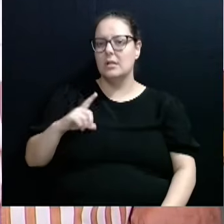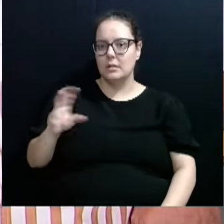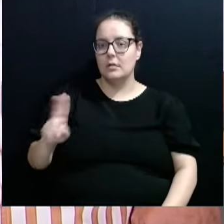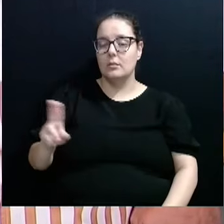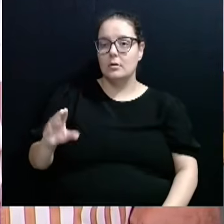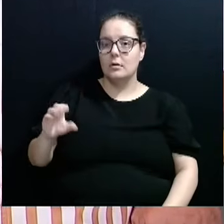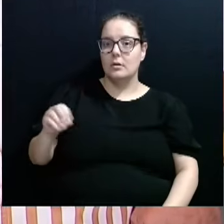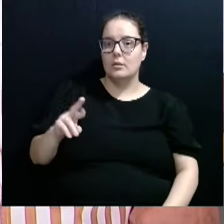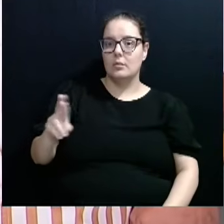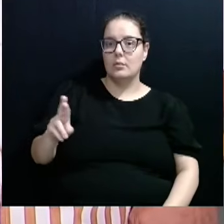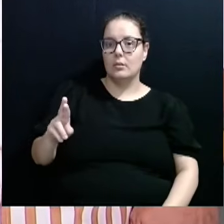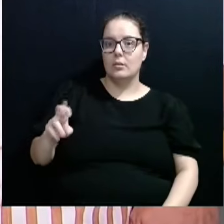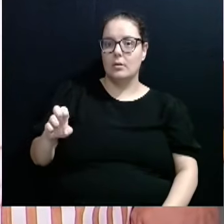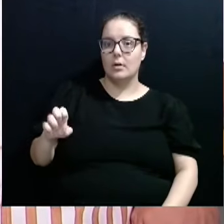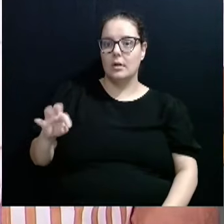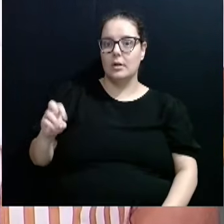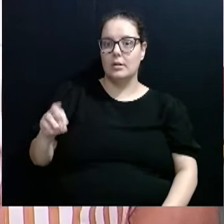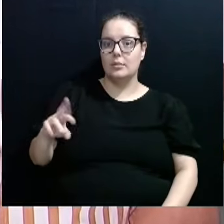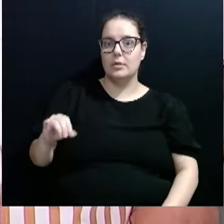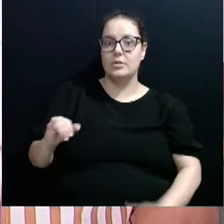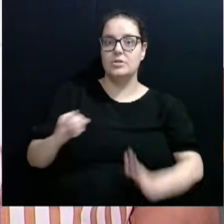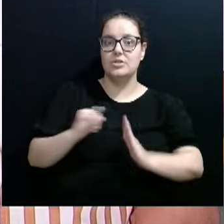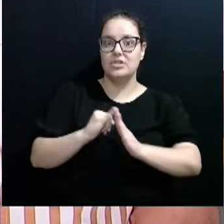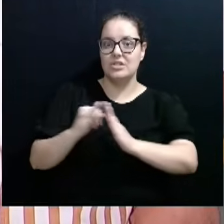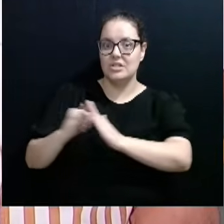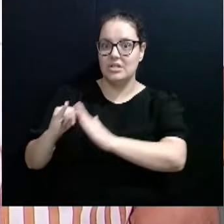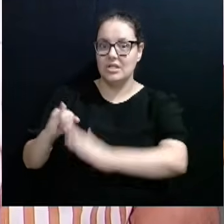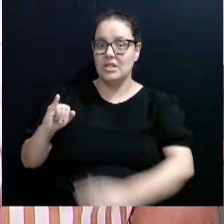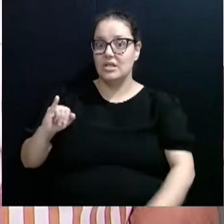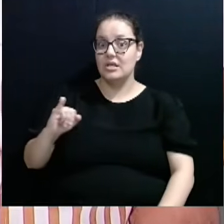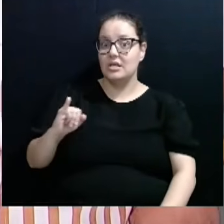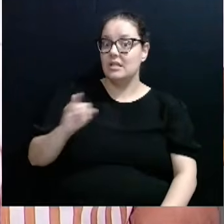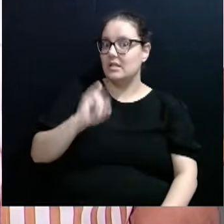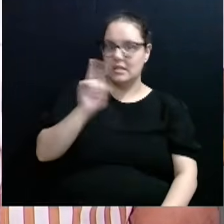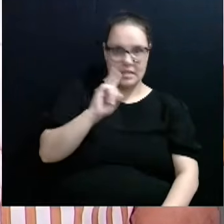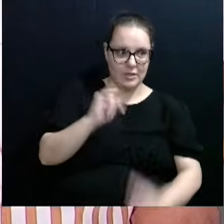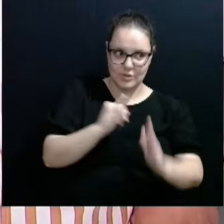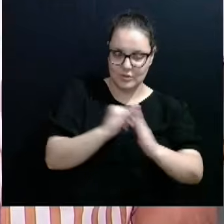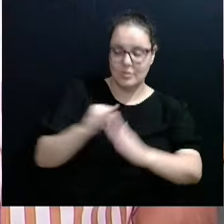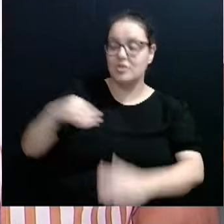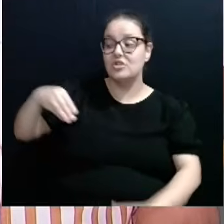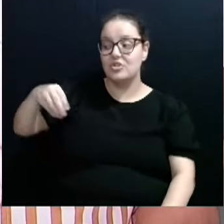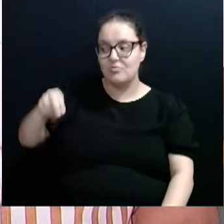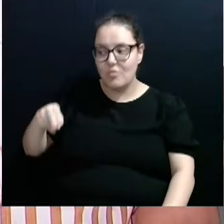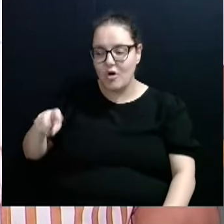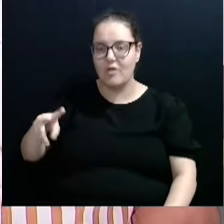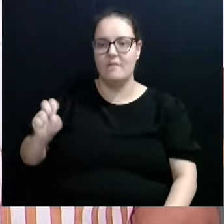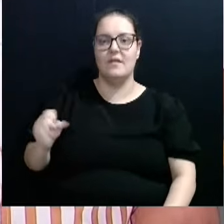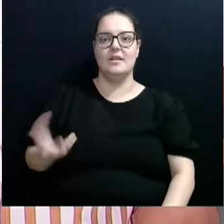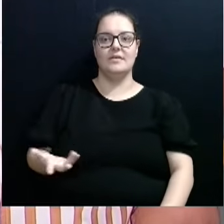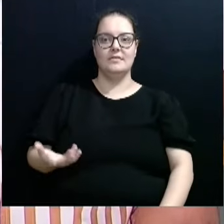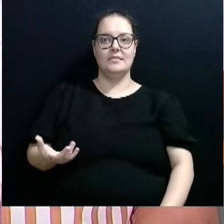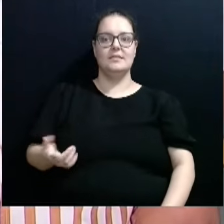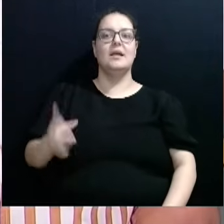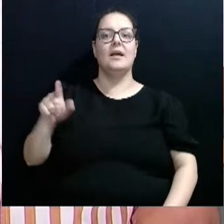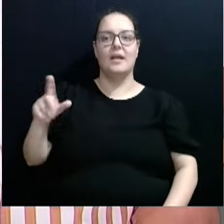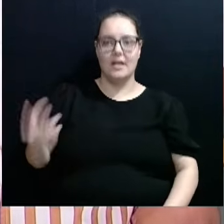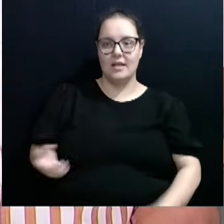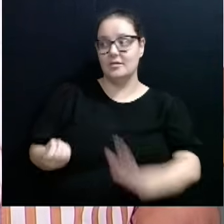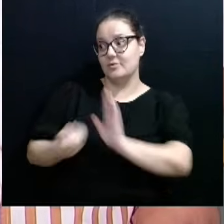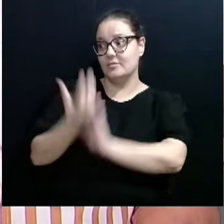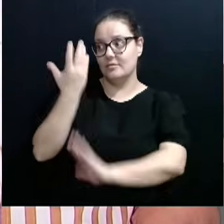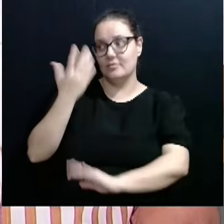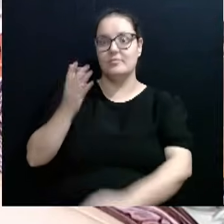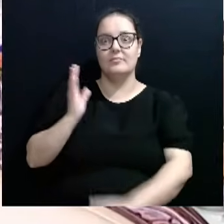de imóveis. De De móveis, não de imóveis. imóveis, Não, hein, é de gente? móveis. Eu descobri há pouco tempo. Então eu